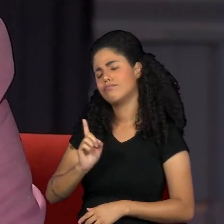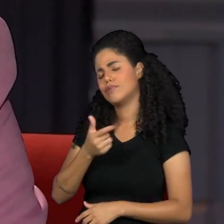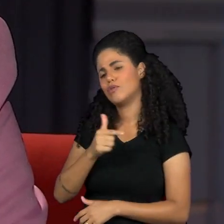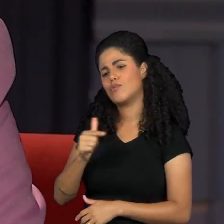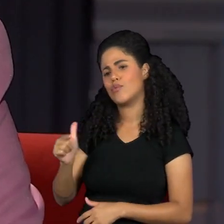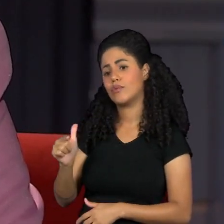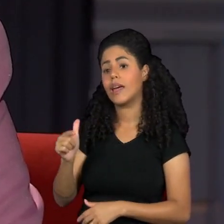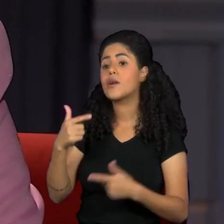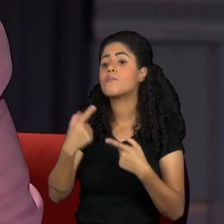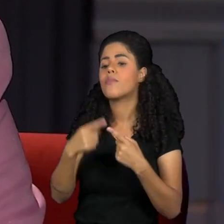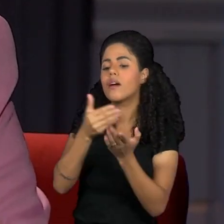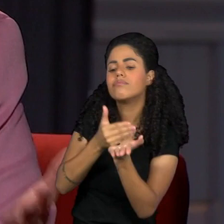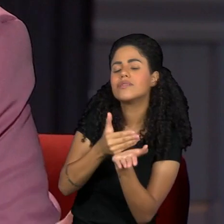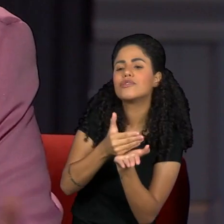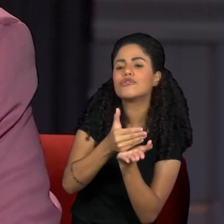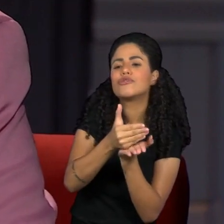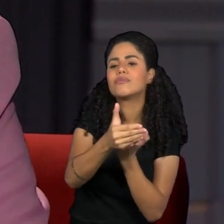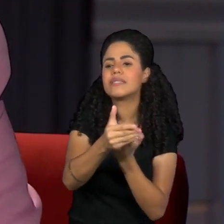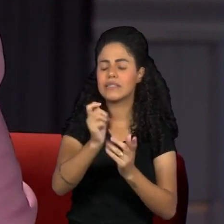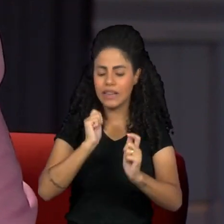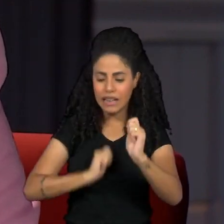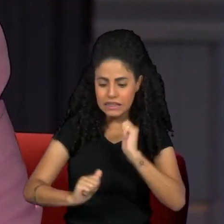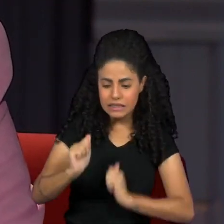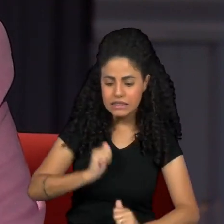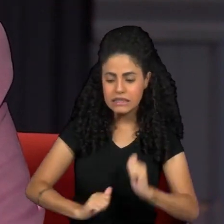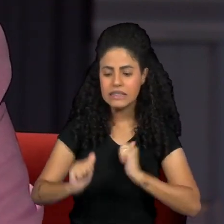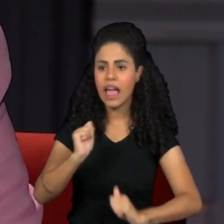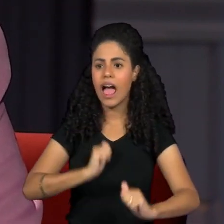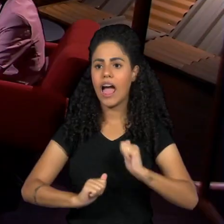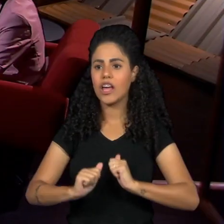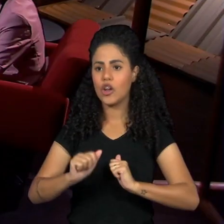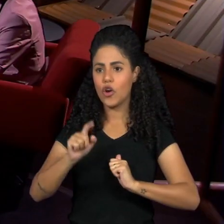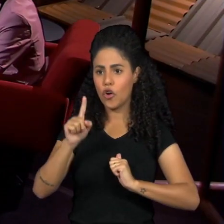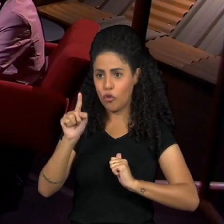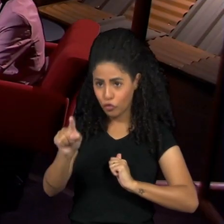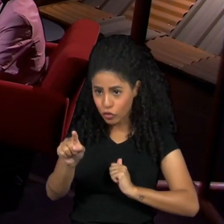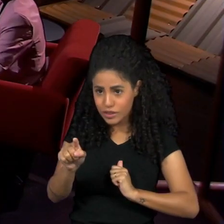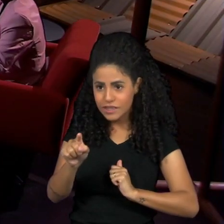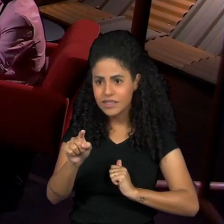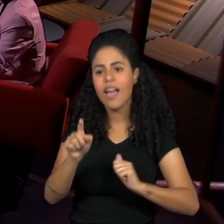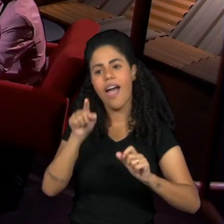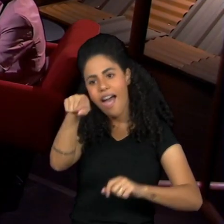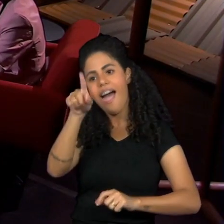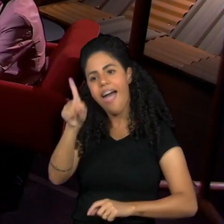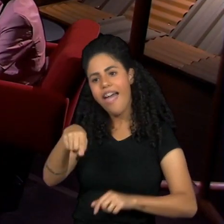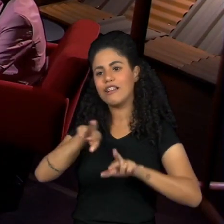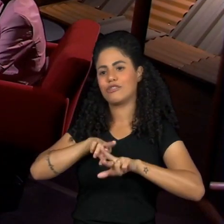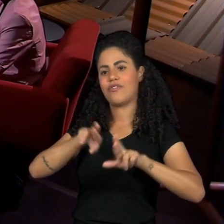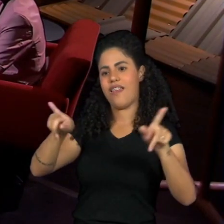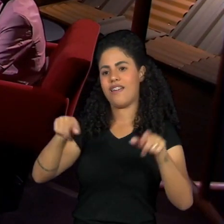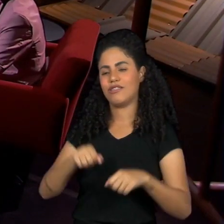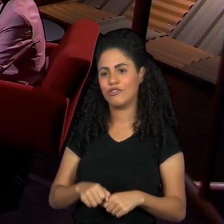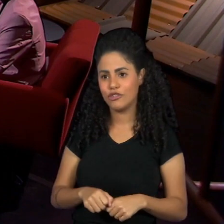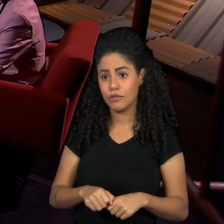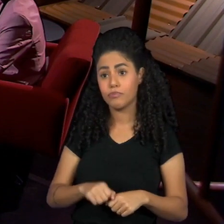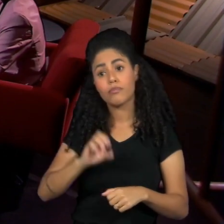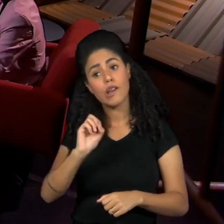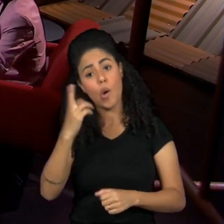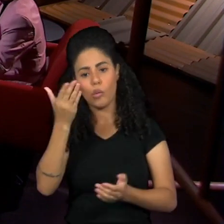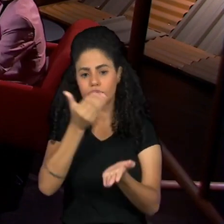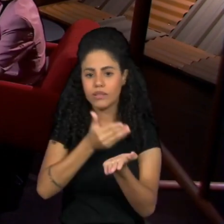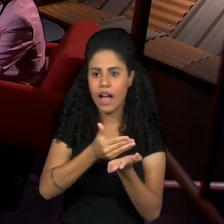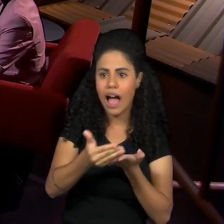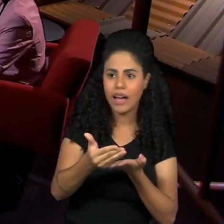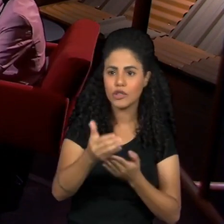a partir do momento que você tem uma ansiedade, você já não é exatamente típico. A partir do momento que você tem ali um